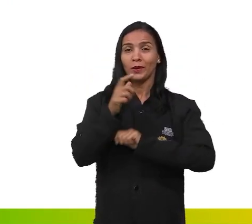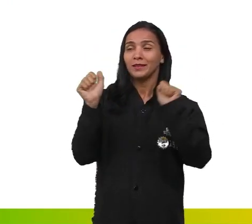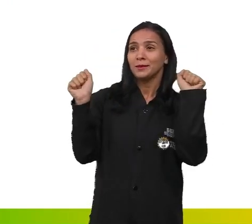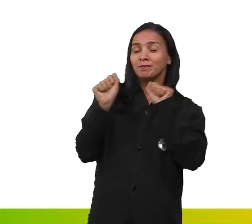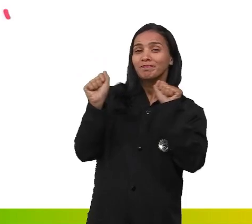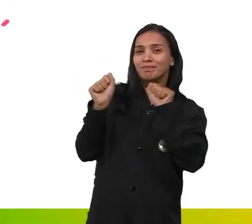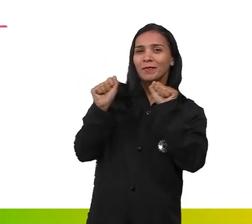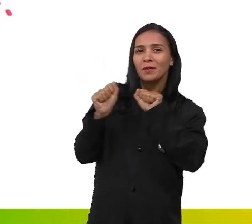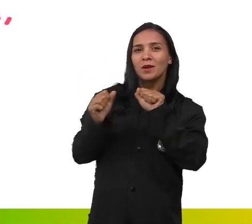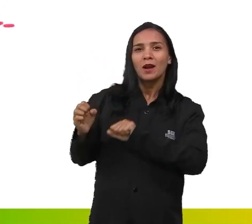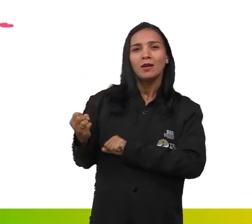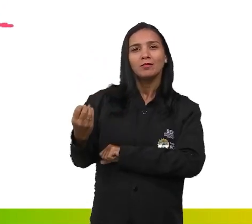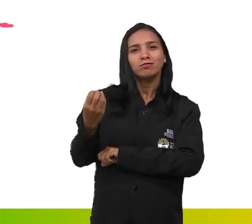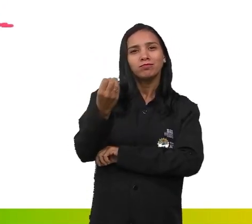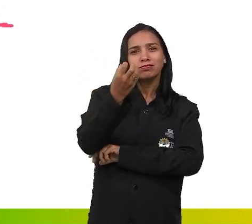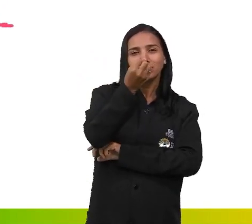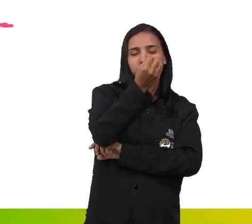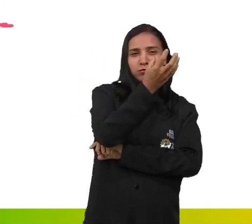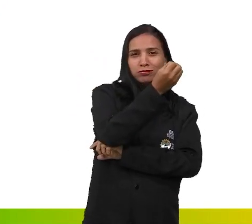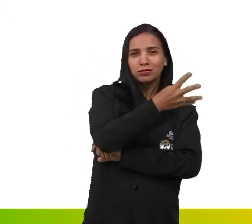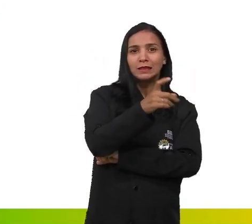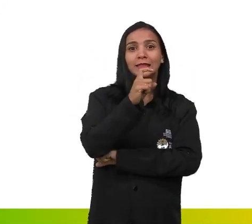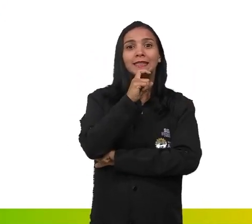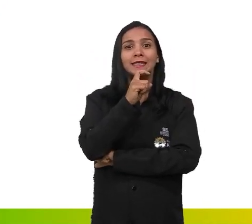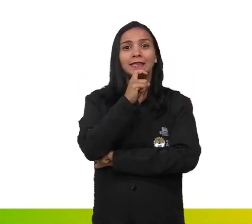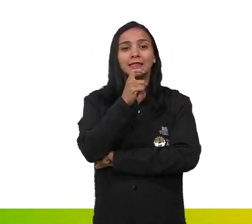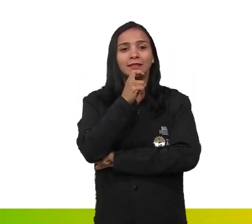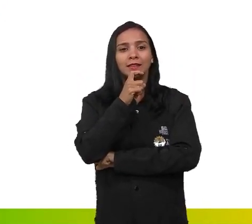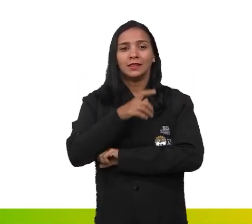adoramos viajar no inverno.